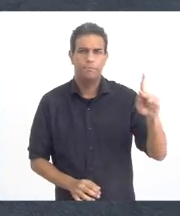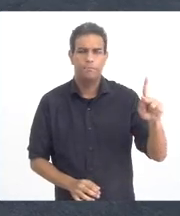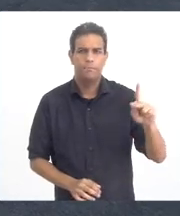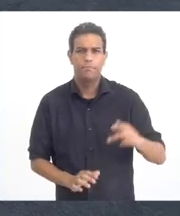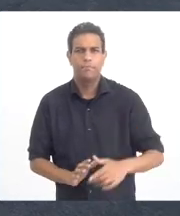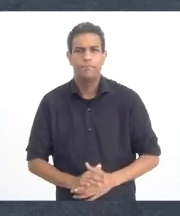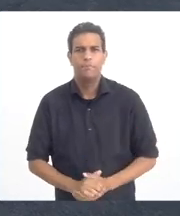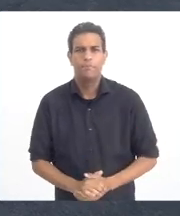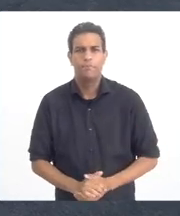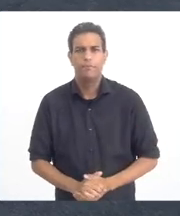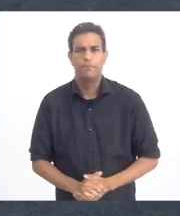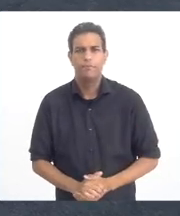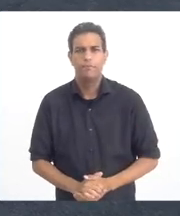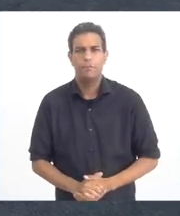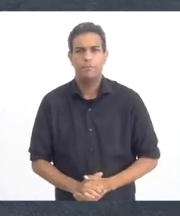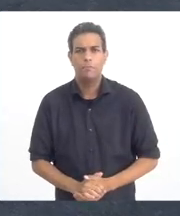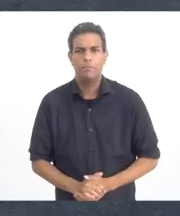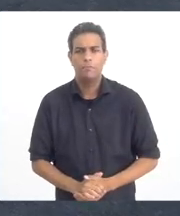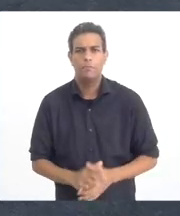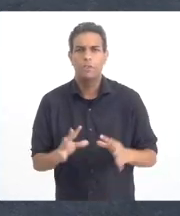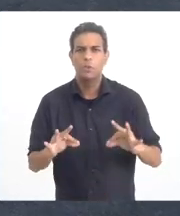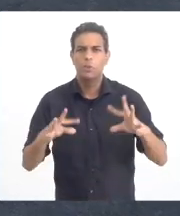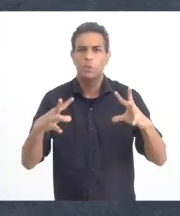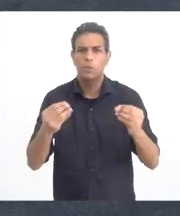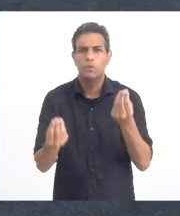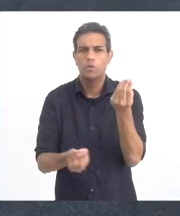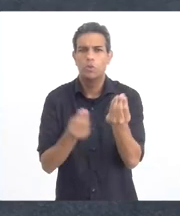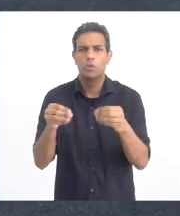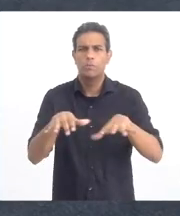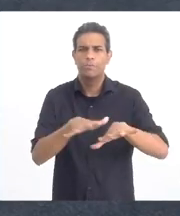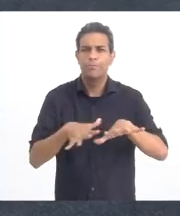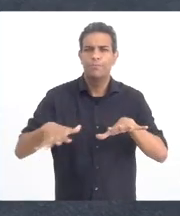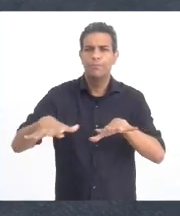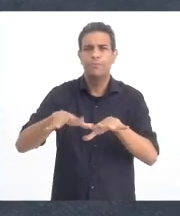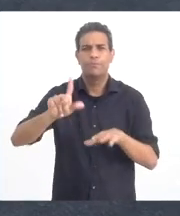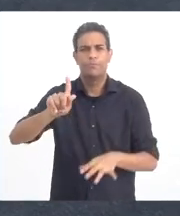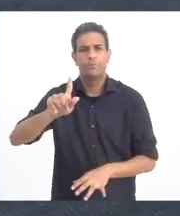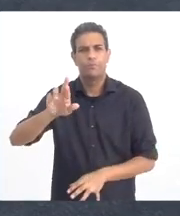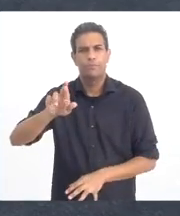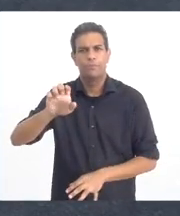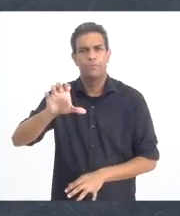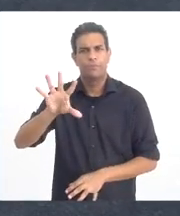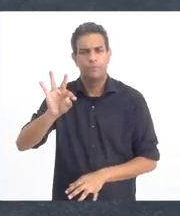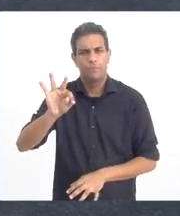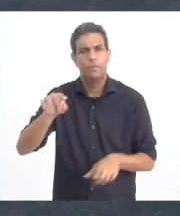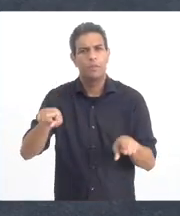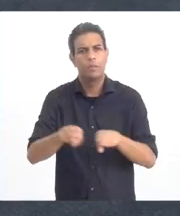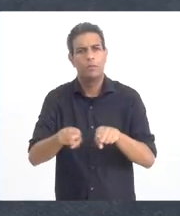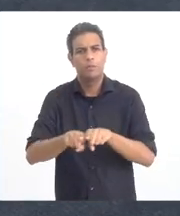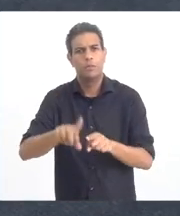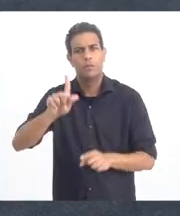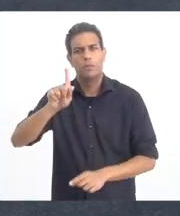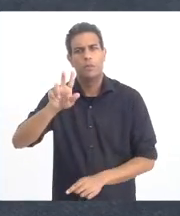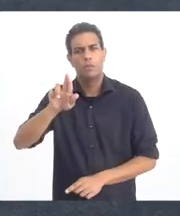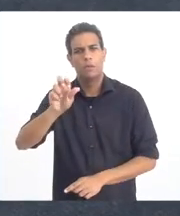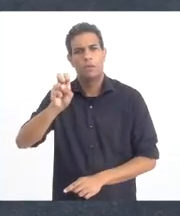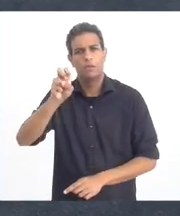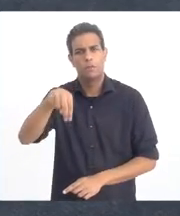soldo. E todas as bases de cálculos entram a GRET e a IHP. E agora vai entrar a GRAM.